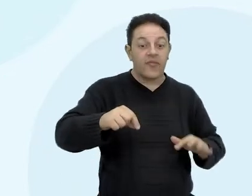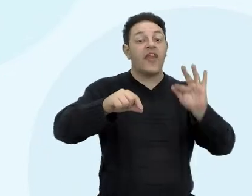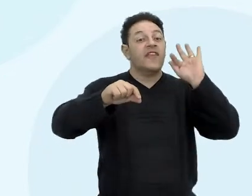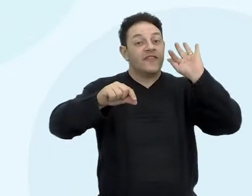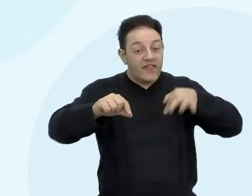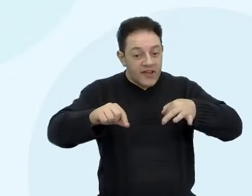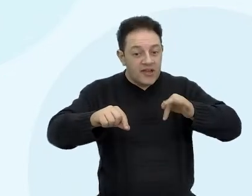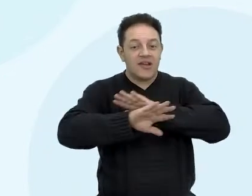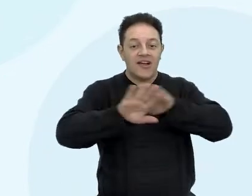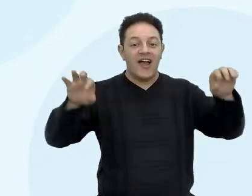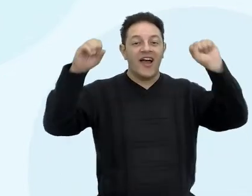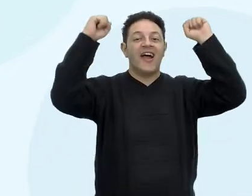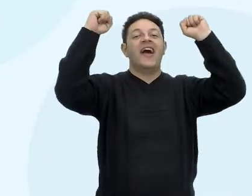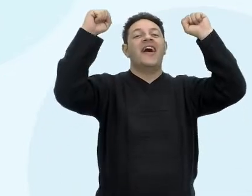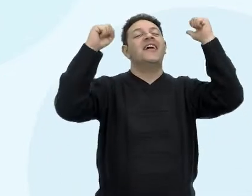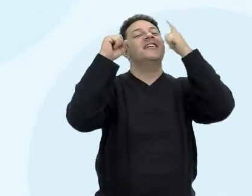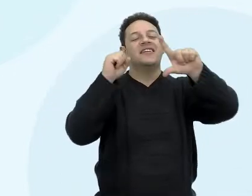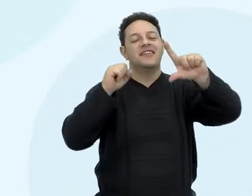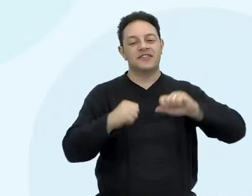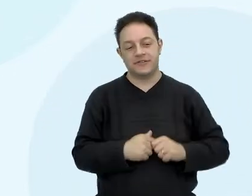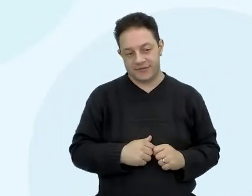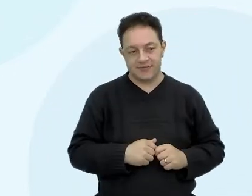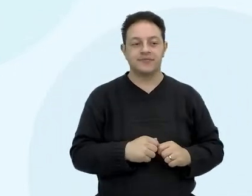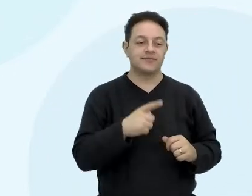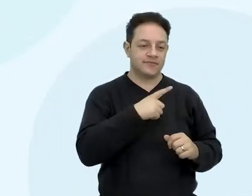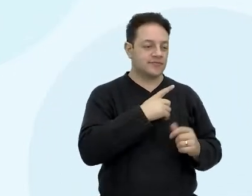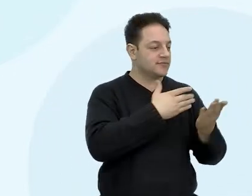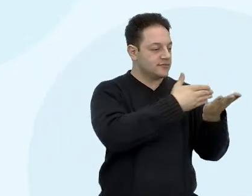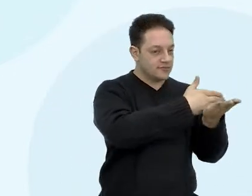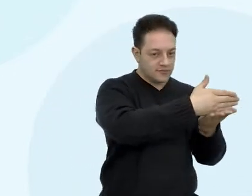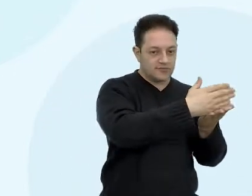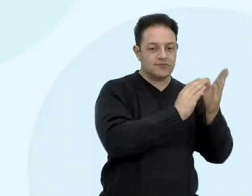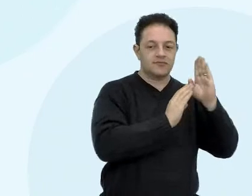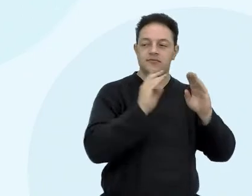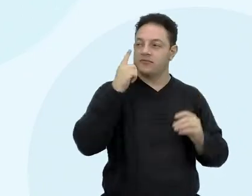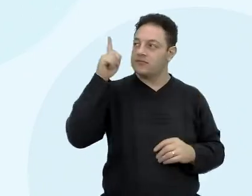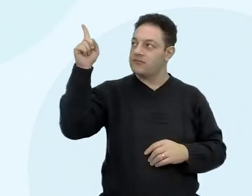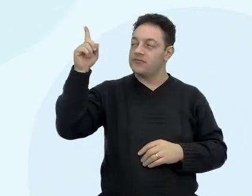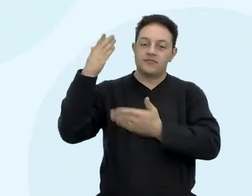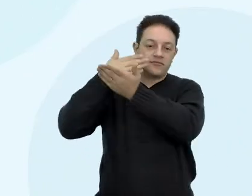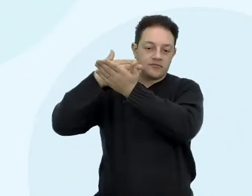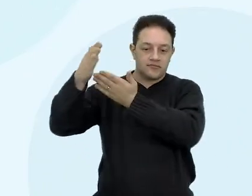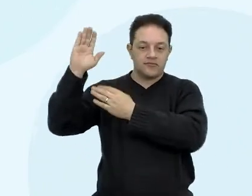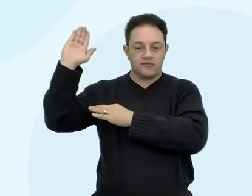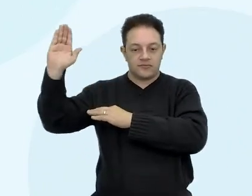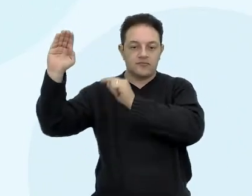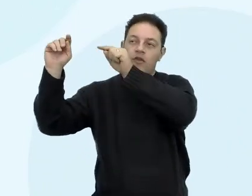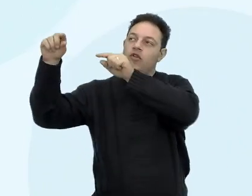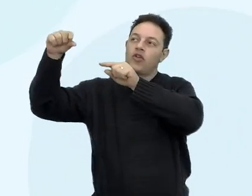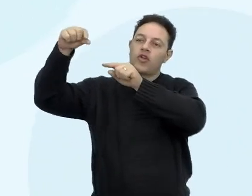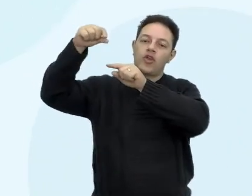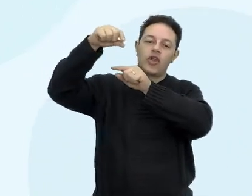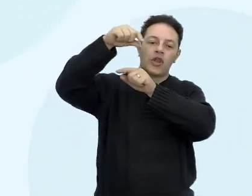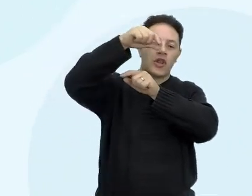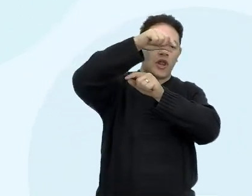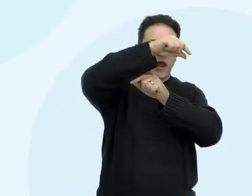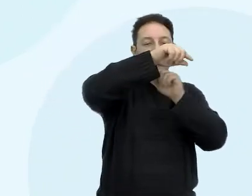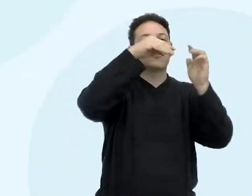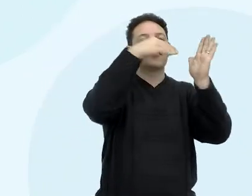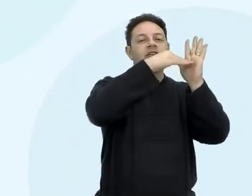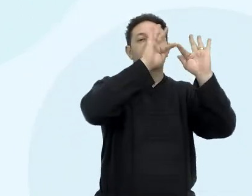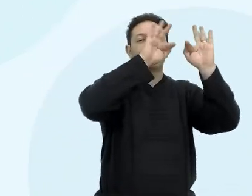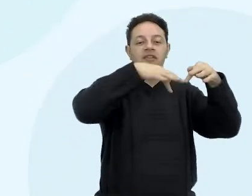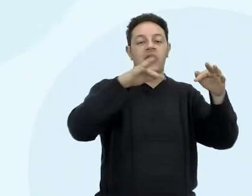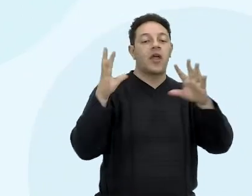aqui tem o início e aqui tem o final, passando por 20 casinhas. Aqui passando